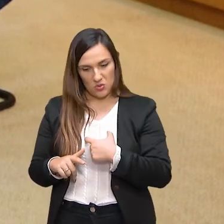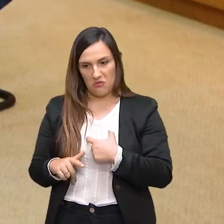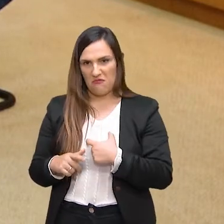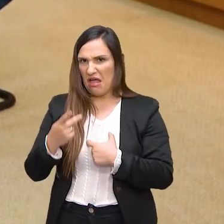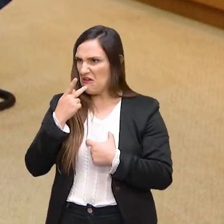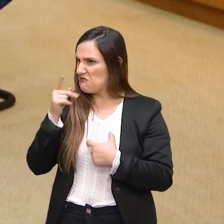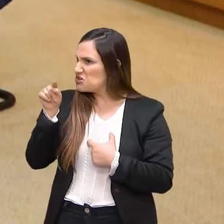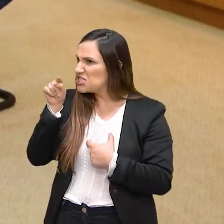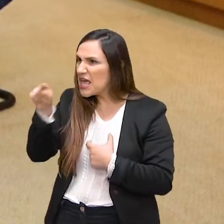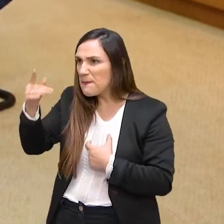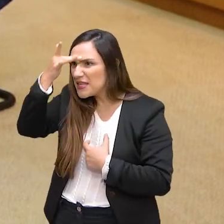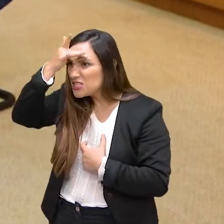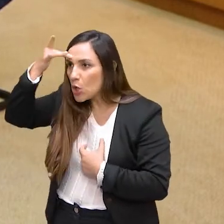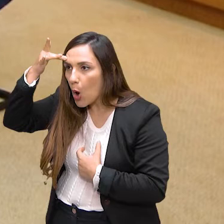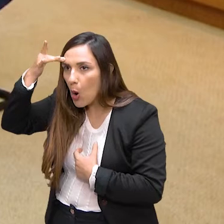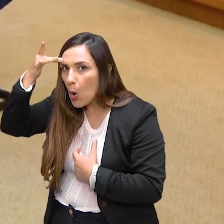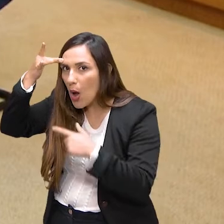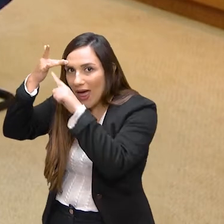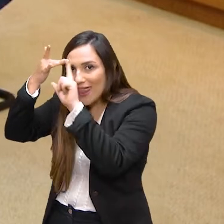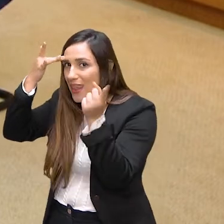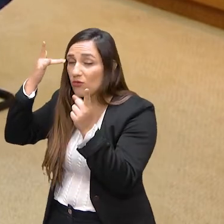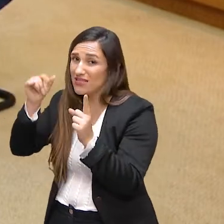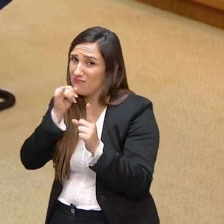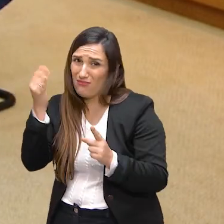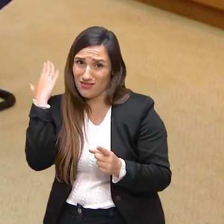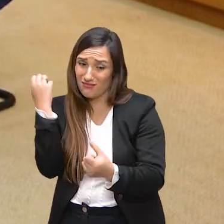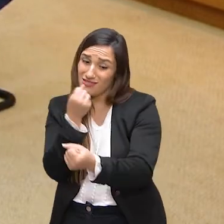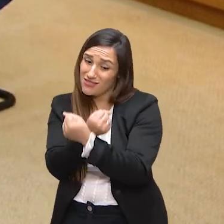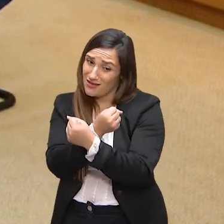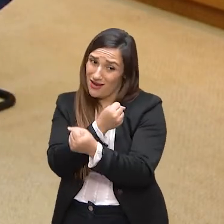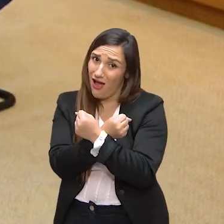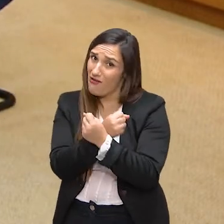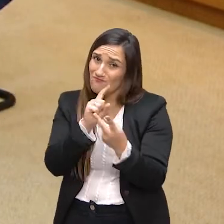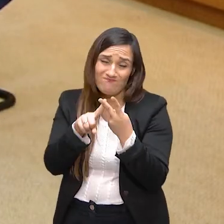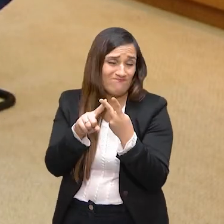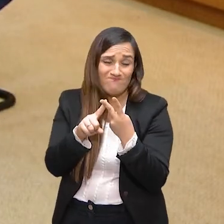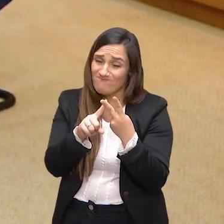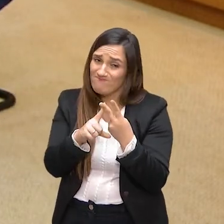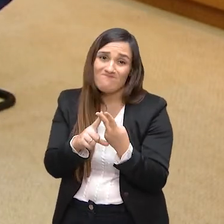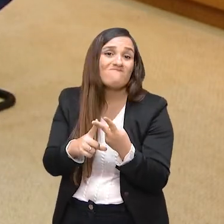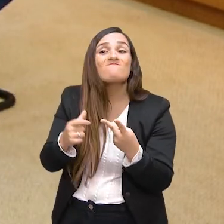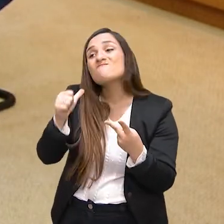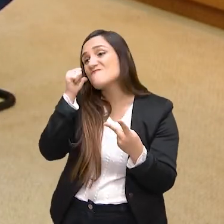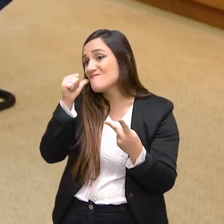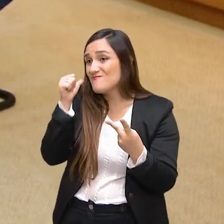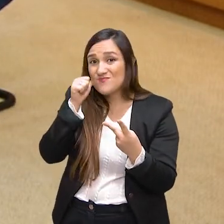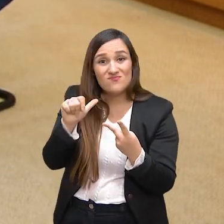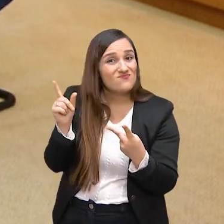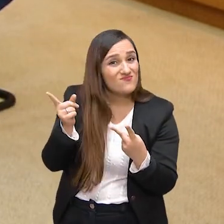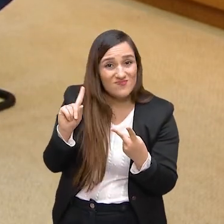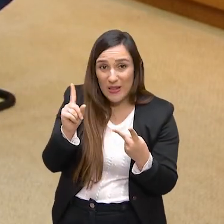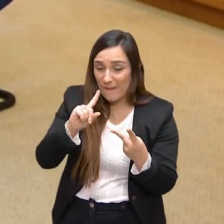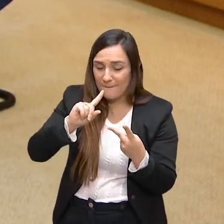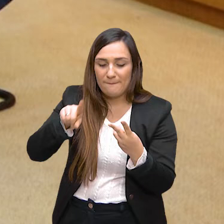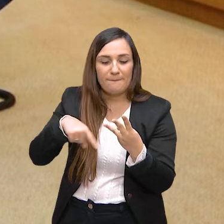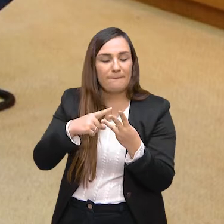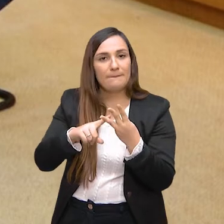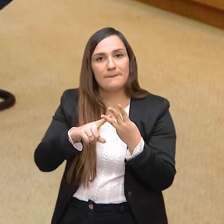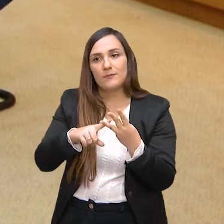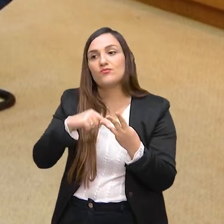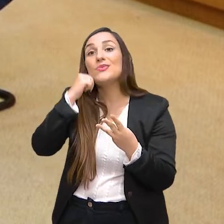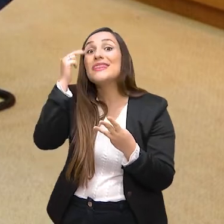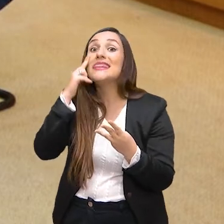os escravos, né? A própria mulher, em determinado período, para alguns direitos, ela não era considerada uma pessoa. Os negros,